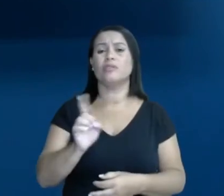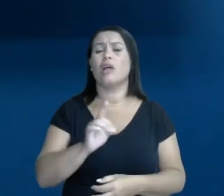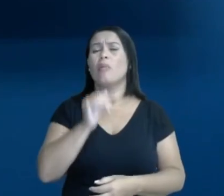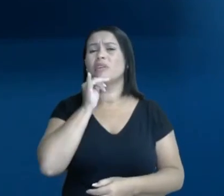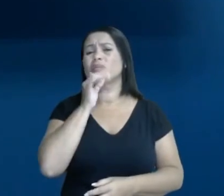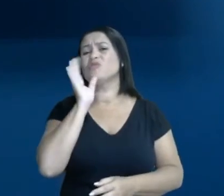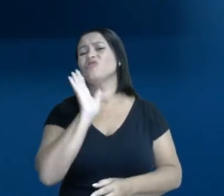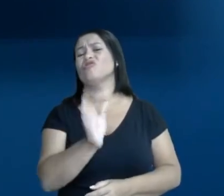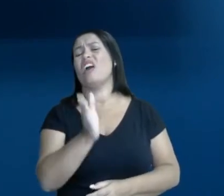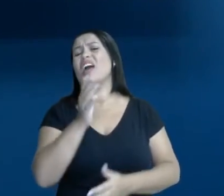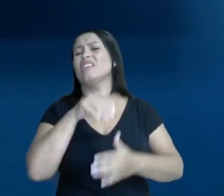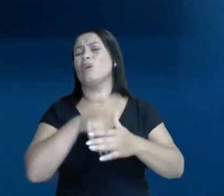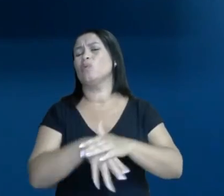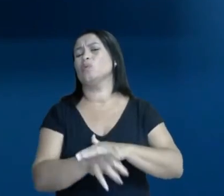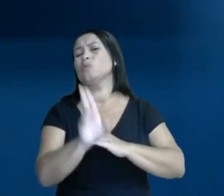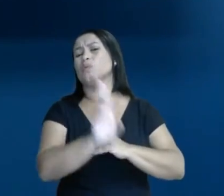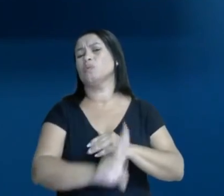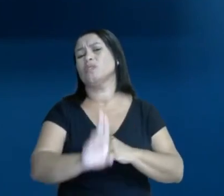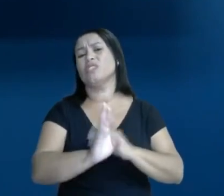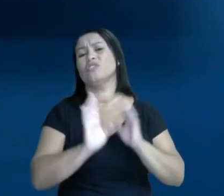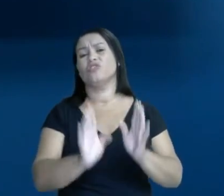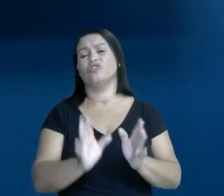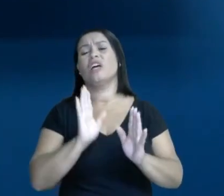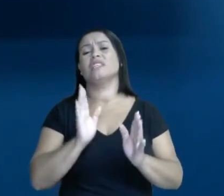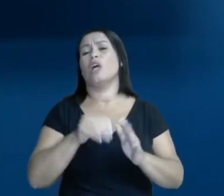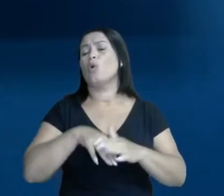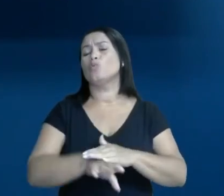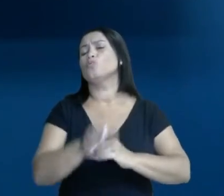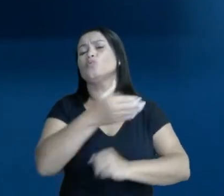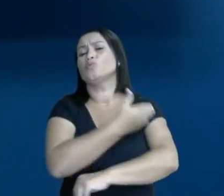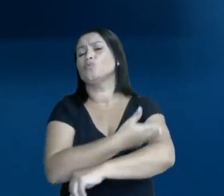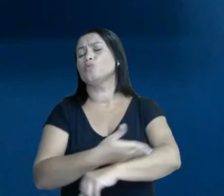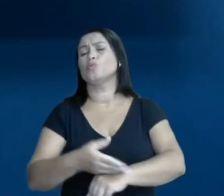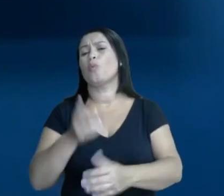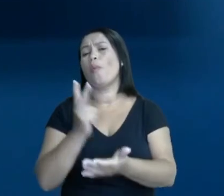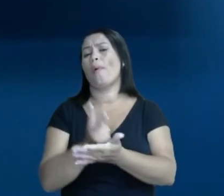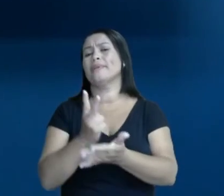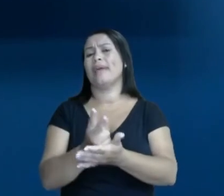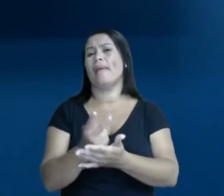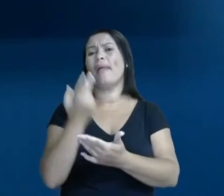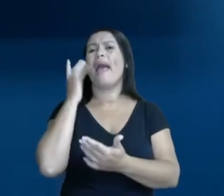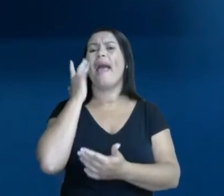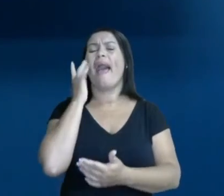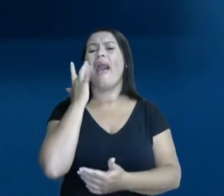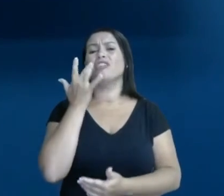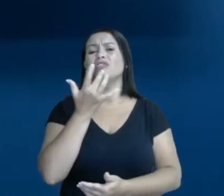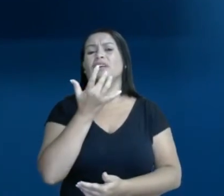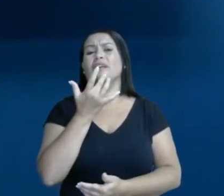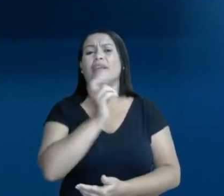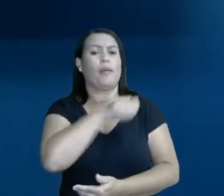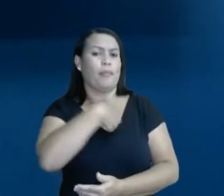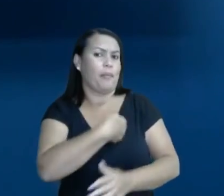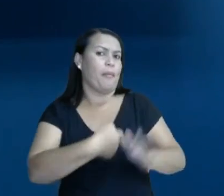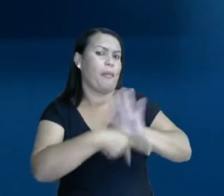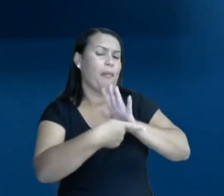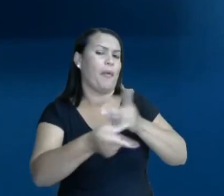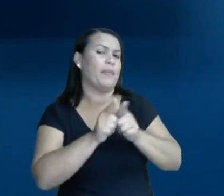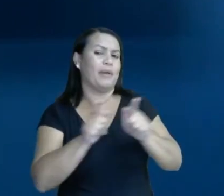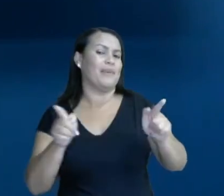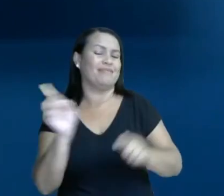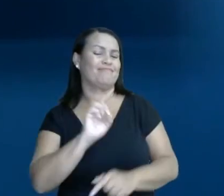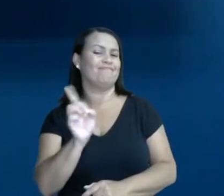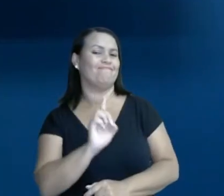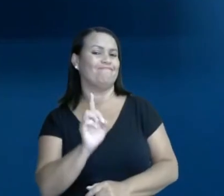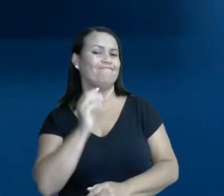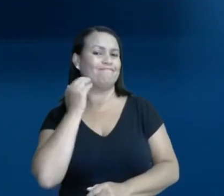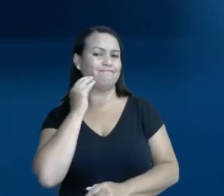já está sendo tão usado que a gente já se habituou e já faz parte da língua, mas não é gramaticalmente correto, certo?